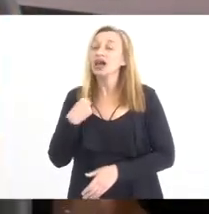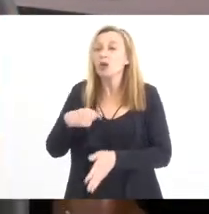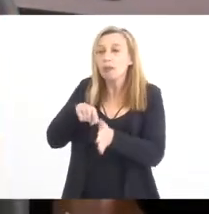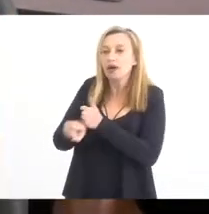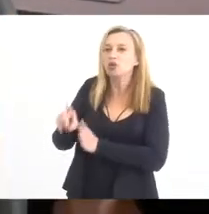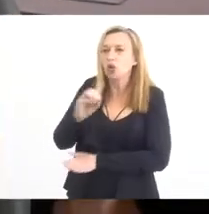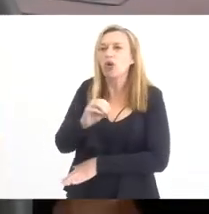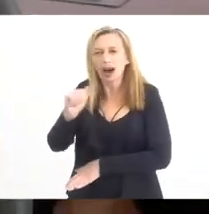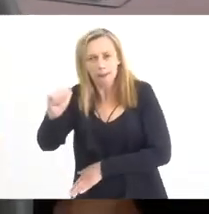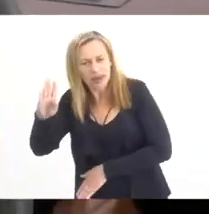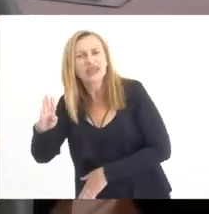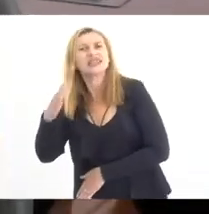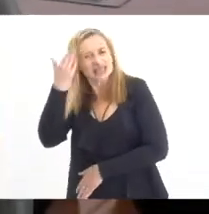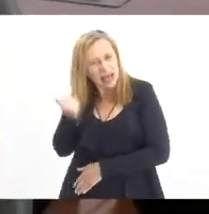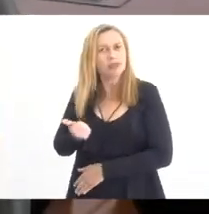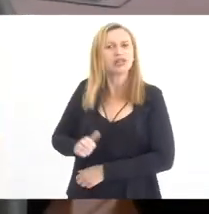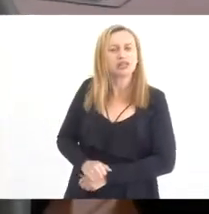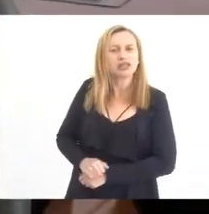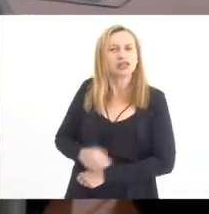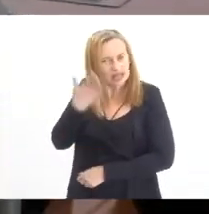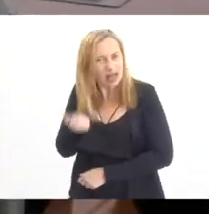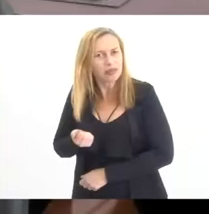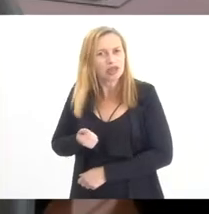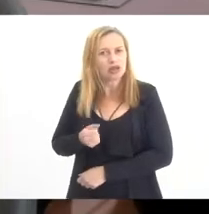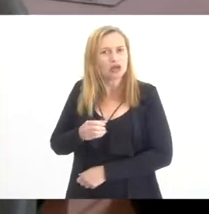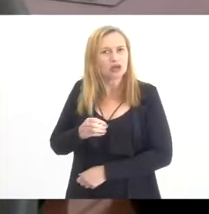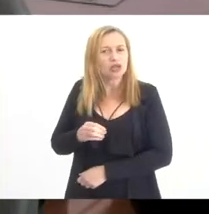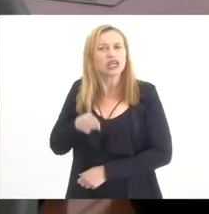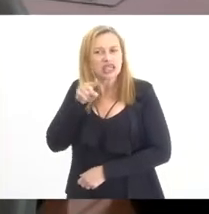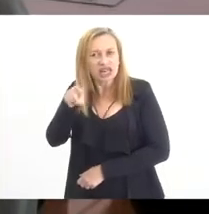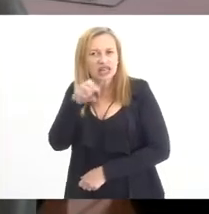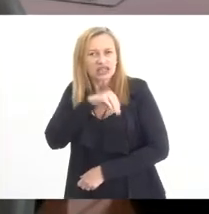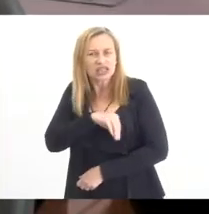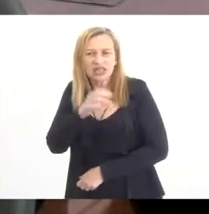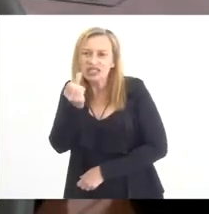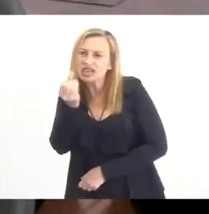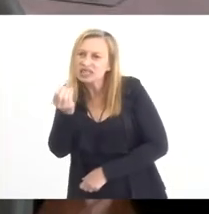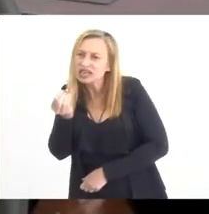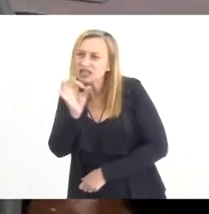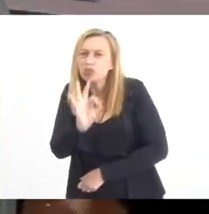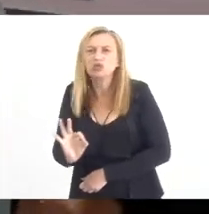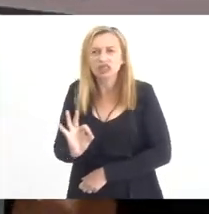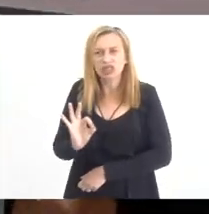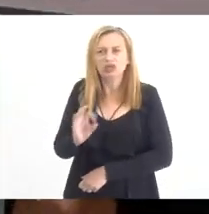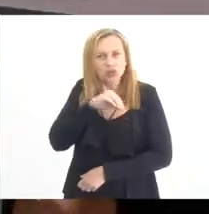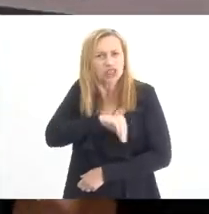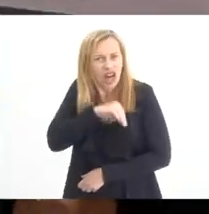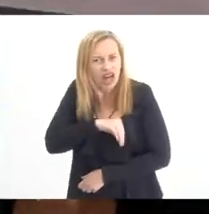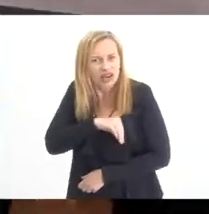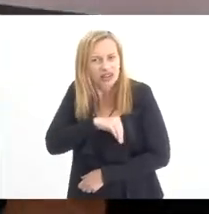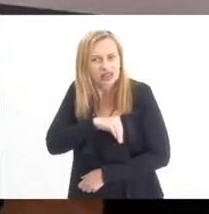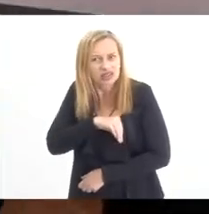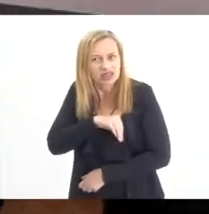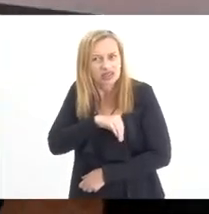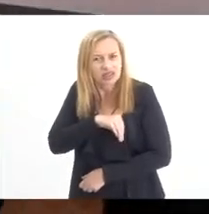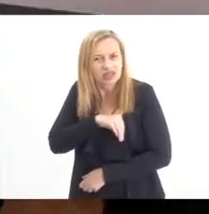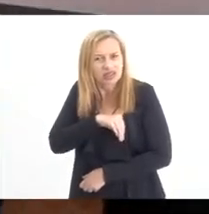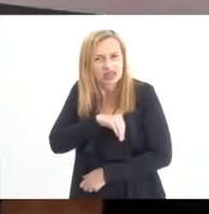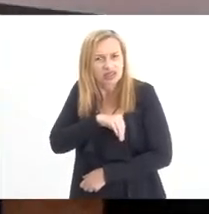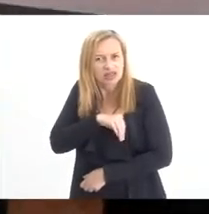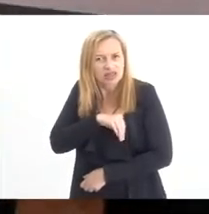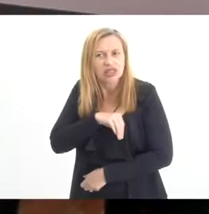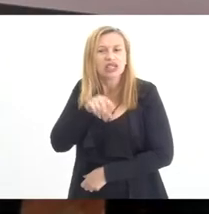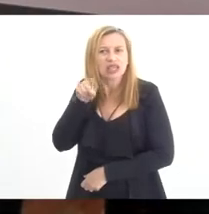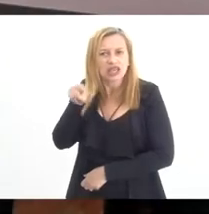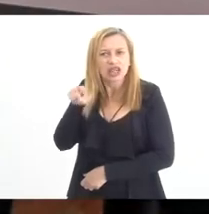sabe disso? Sabe? Sabe que eles estão ganhando 60% do salário que ganhavam? Que eles